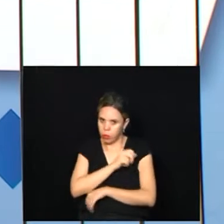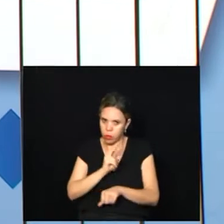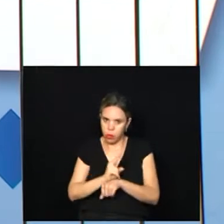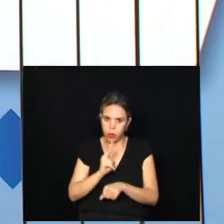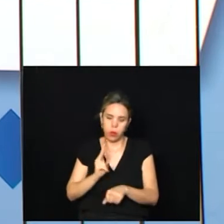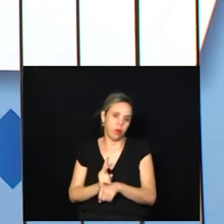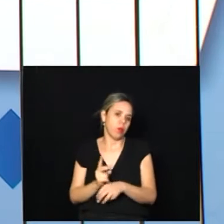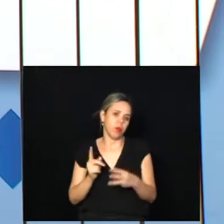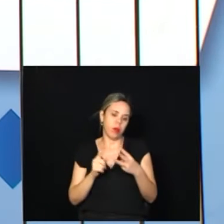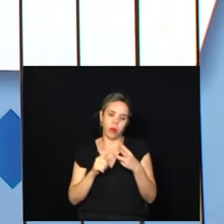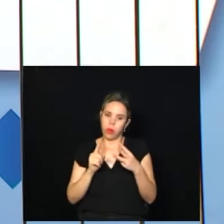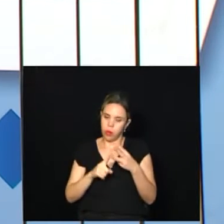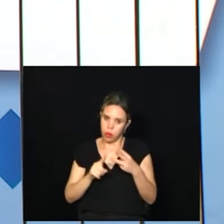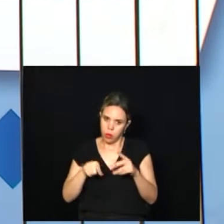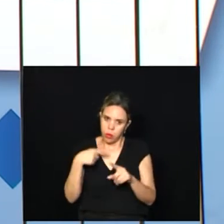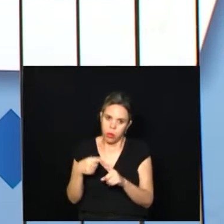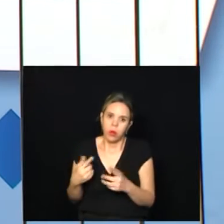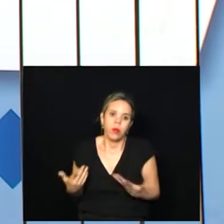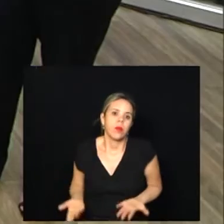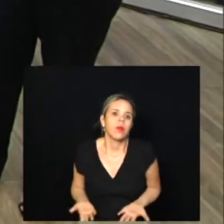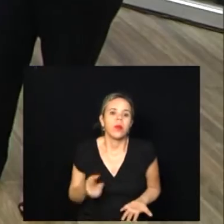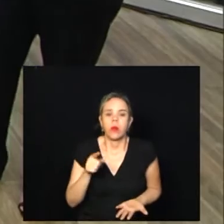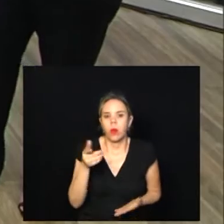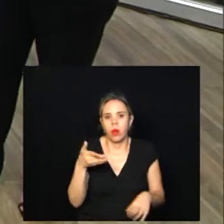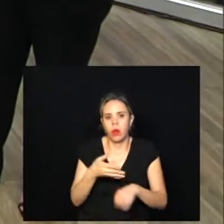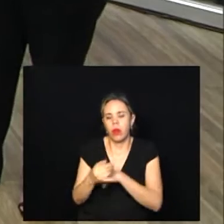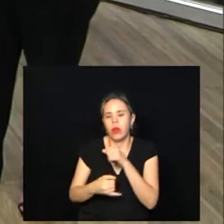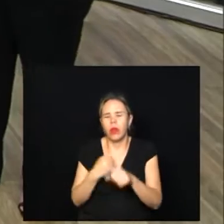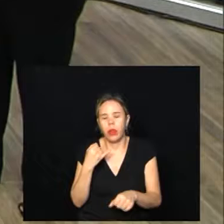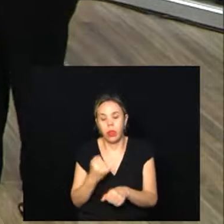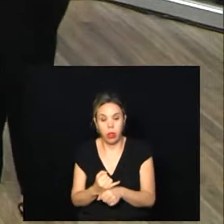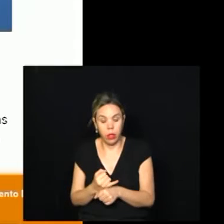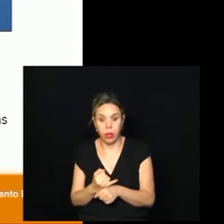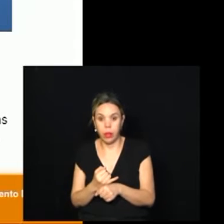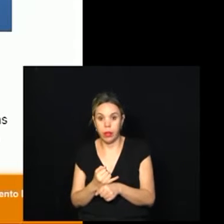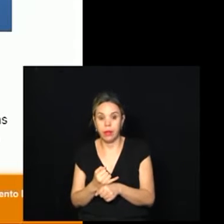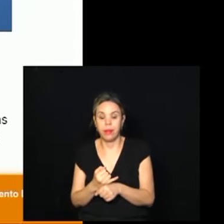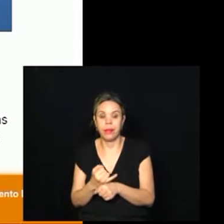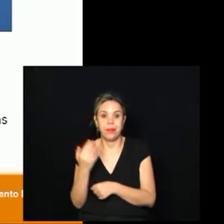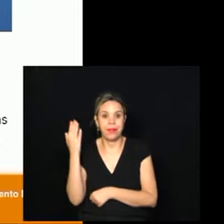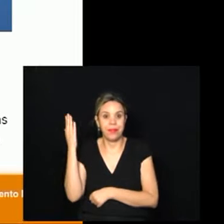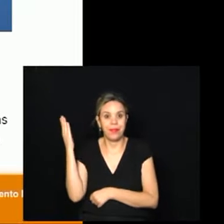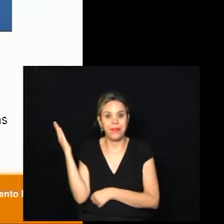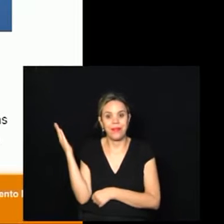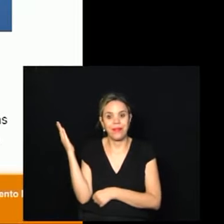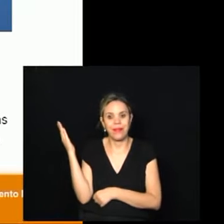com a dose adicional. Então você entra lá no site